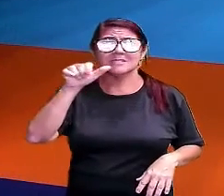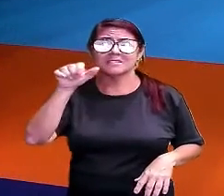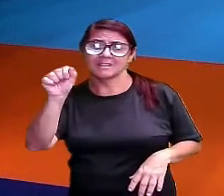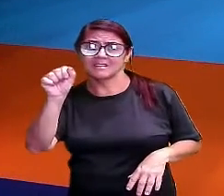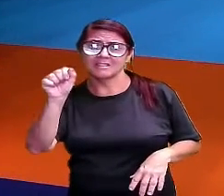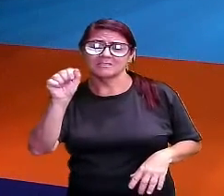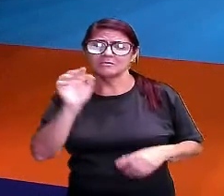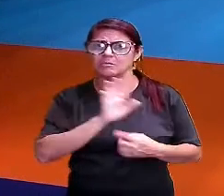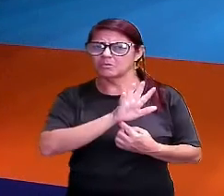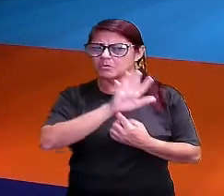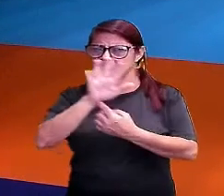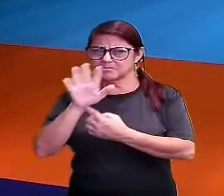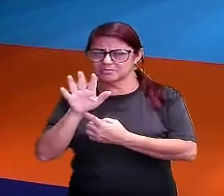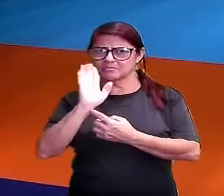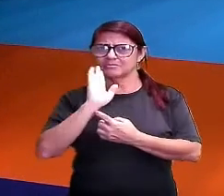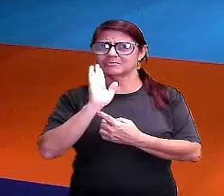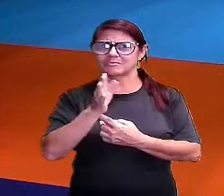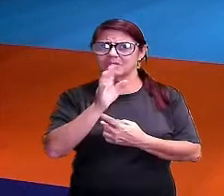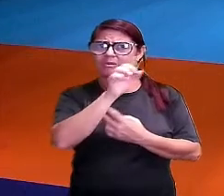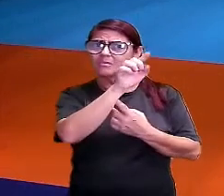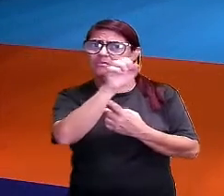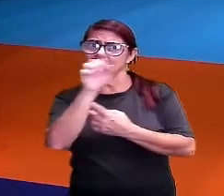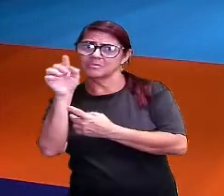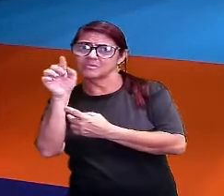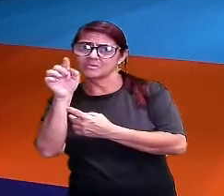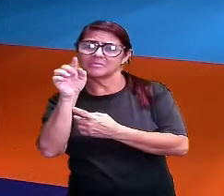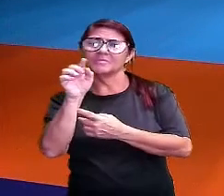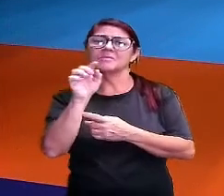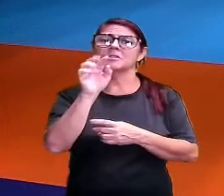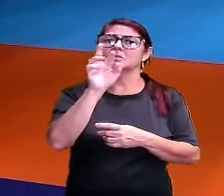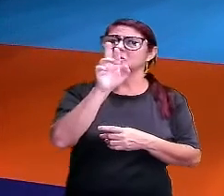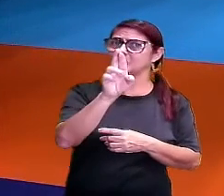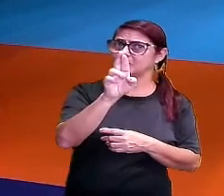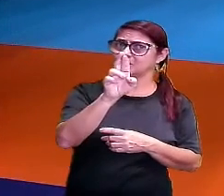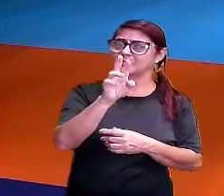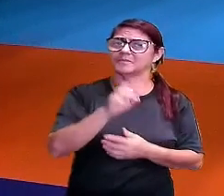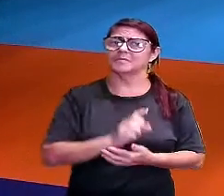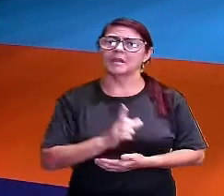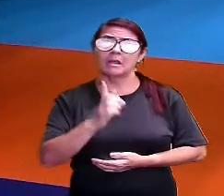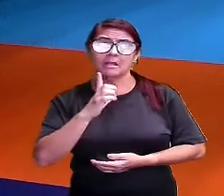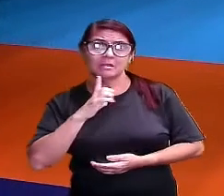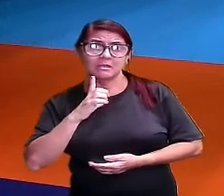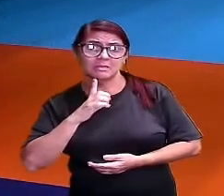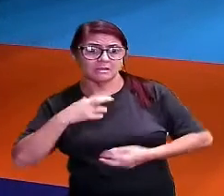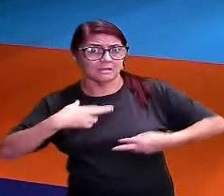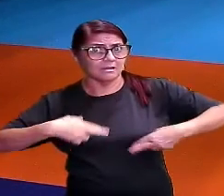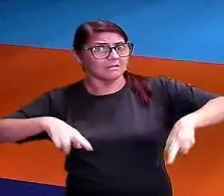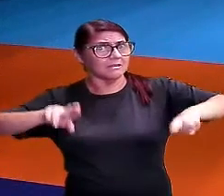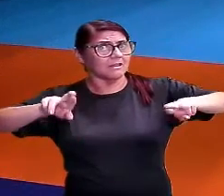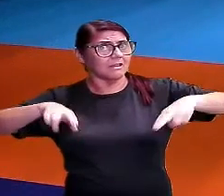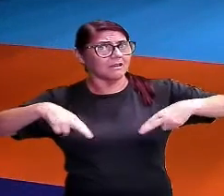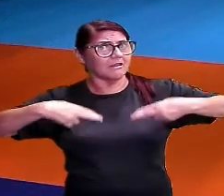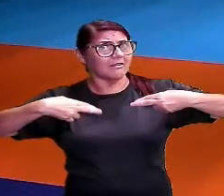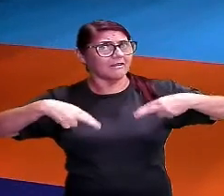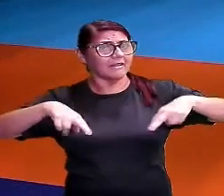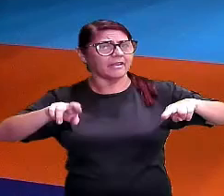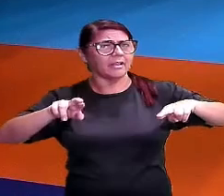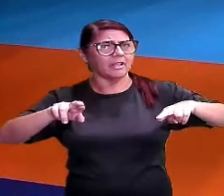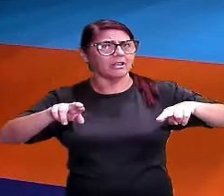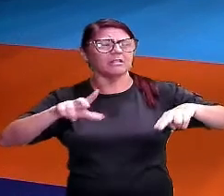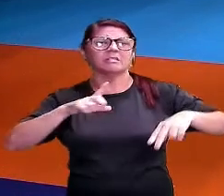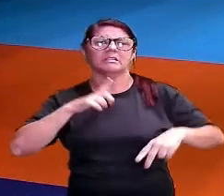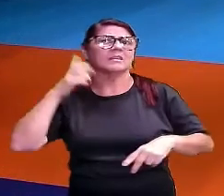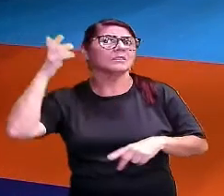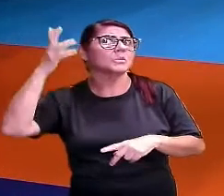marcando as palavras que são escritas com R. Tem na rede, tem no